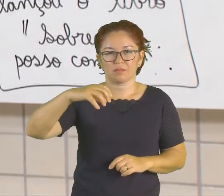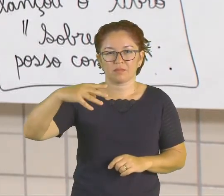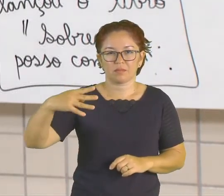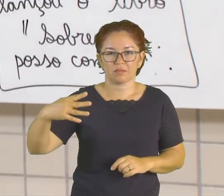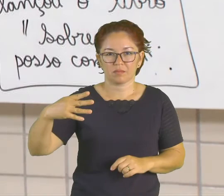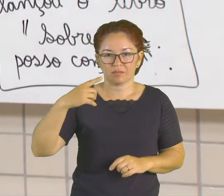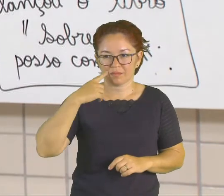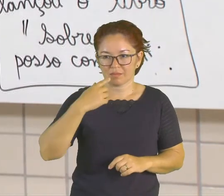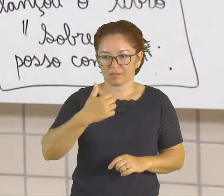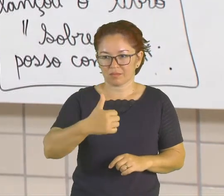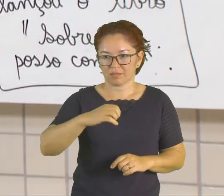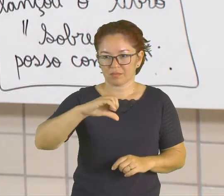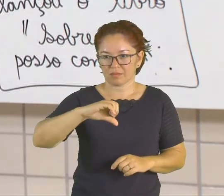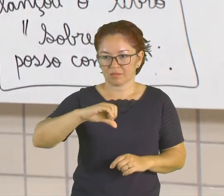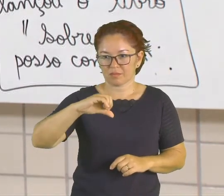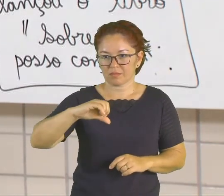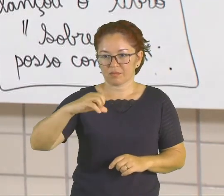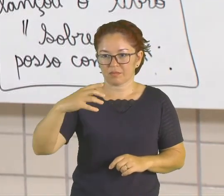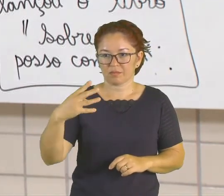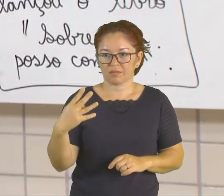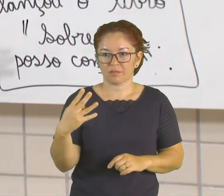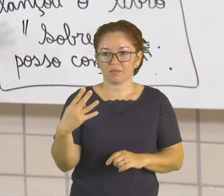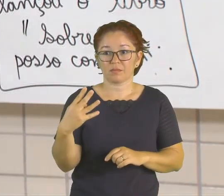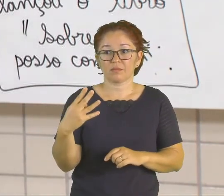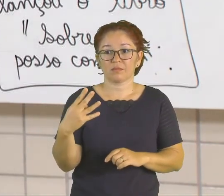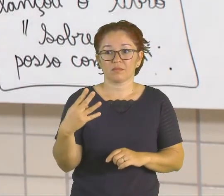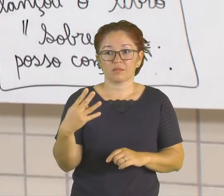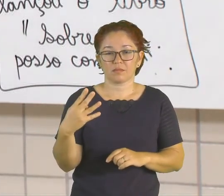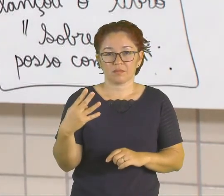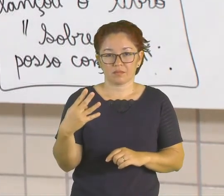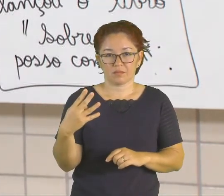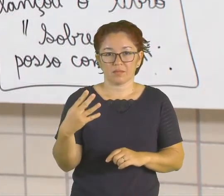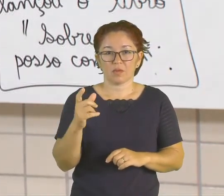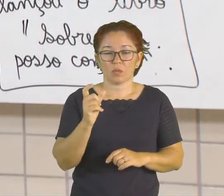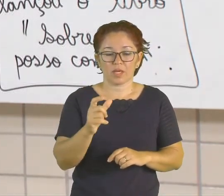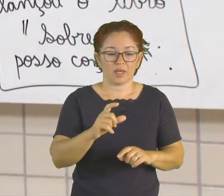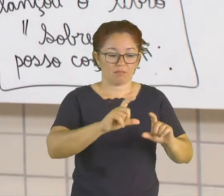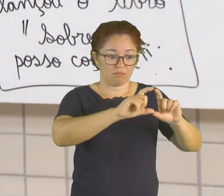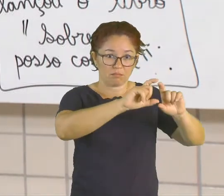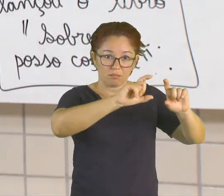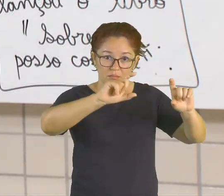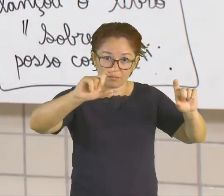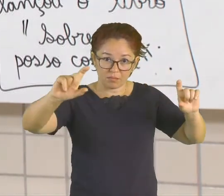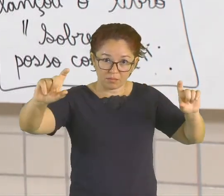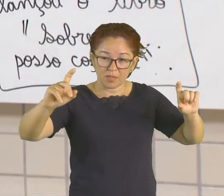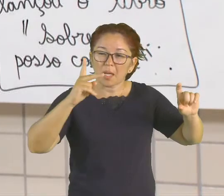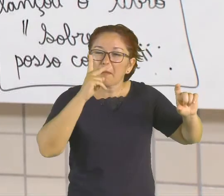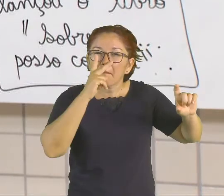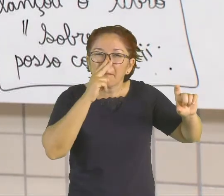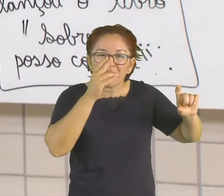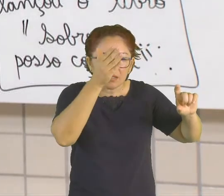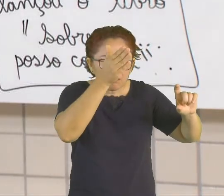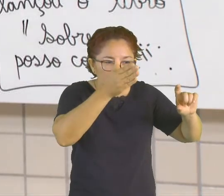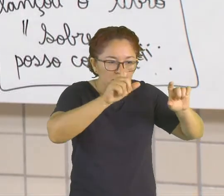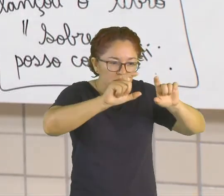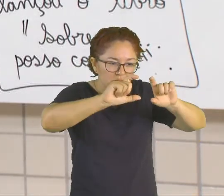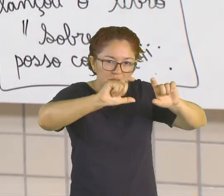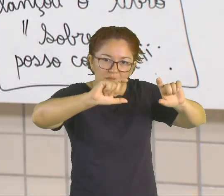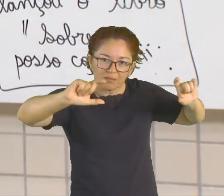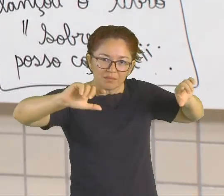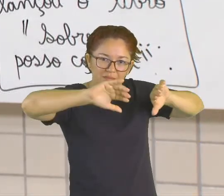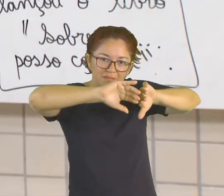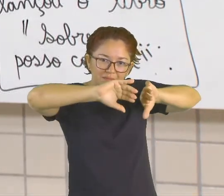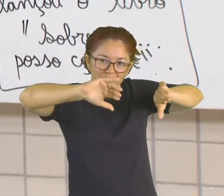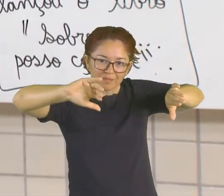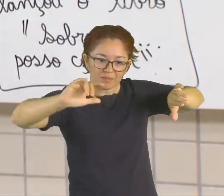né? Em 1994 ela está deslocada, porque normalmente ela viria lá no final, né? Maria da